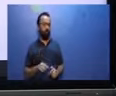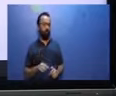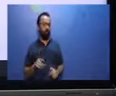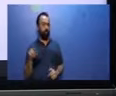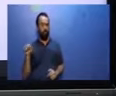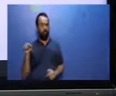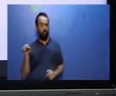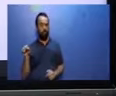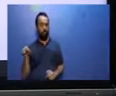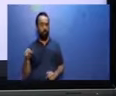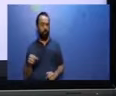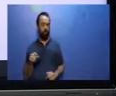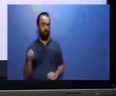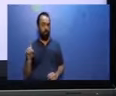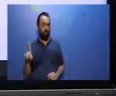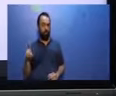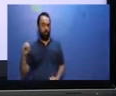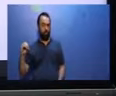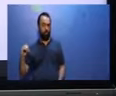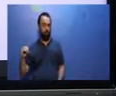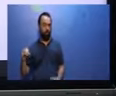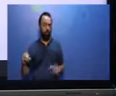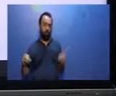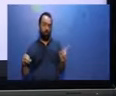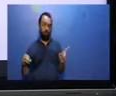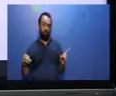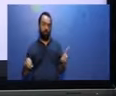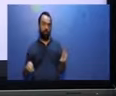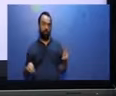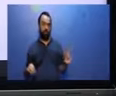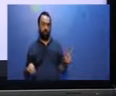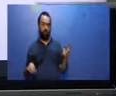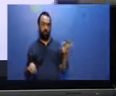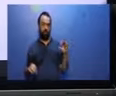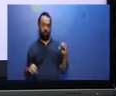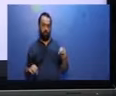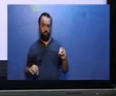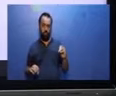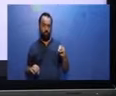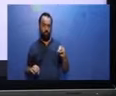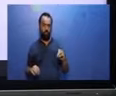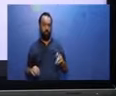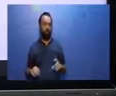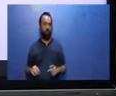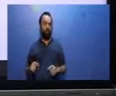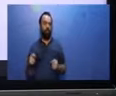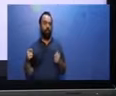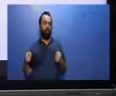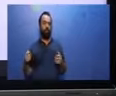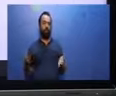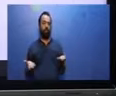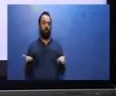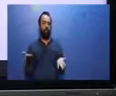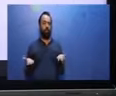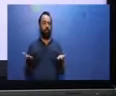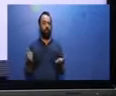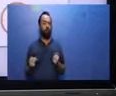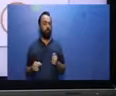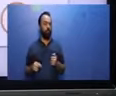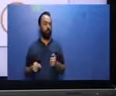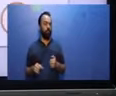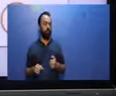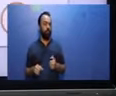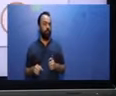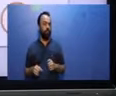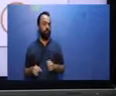no produto eu só tenho um oxigênio mas não reagente eu tenho dois então eu preciso fazer o balanceamento da